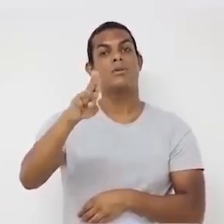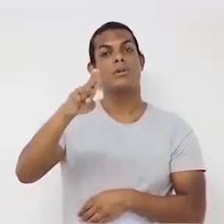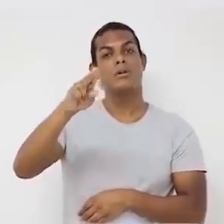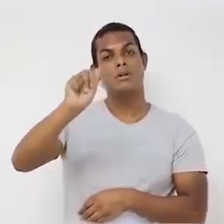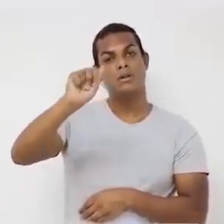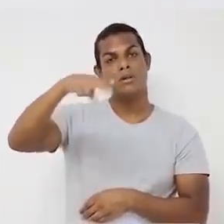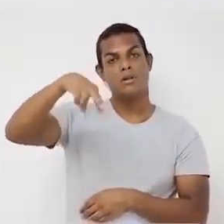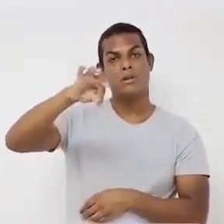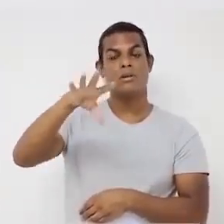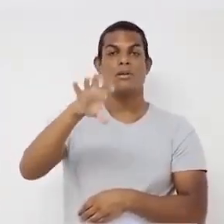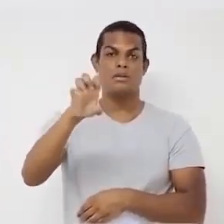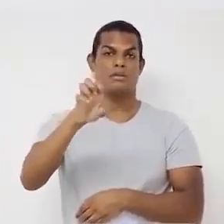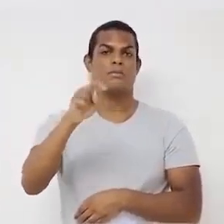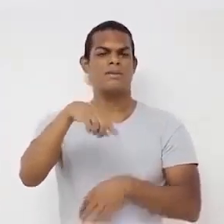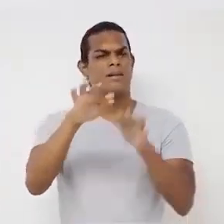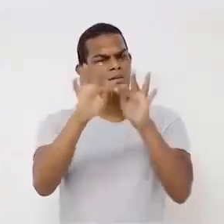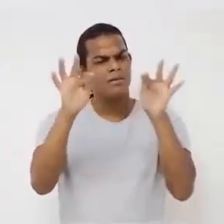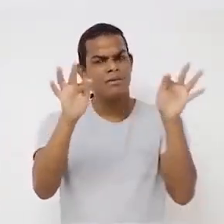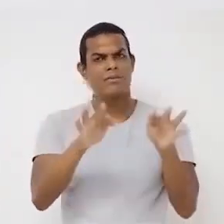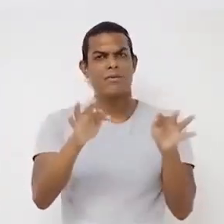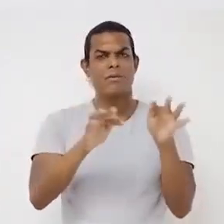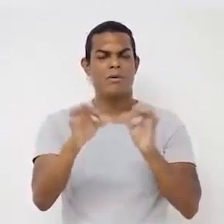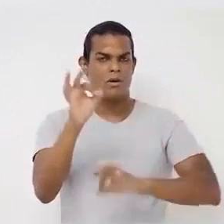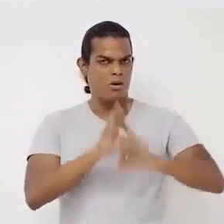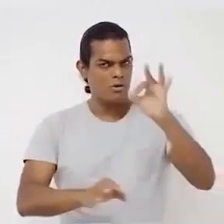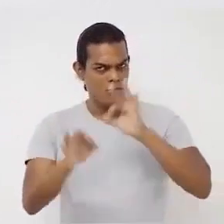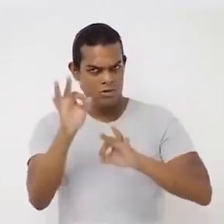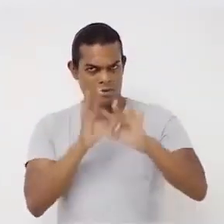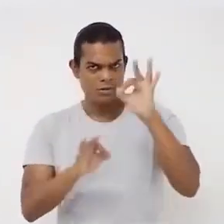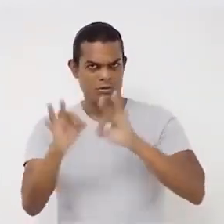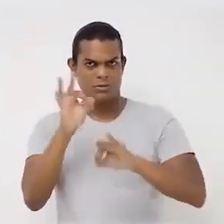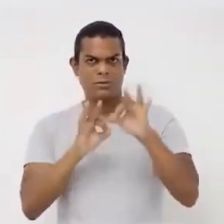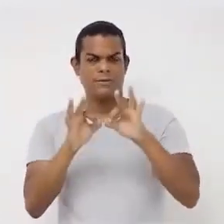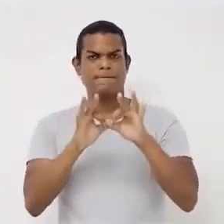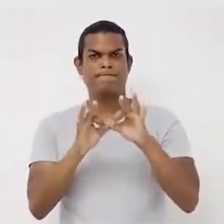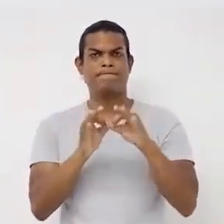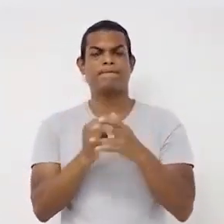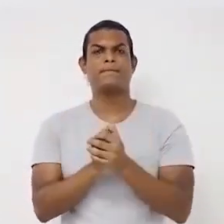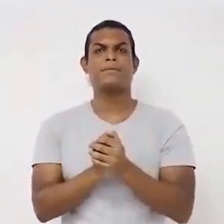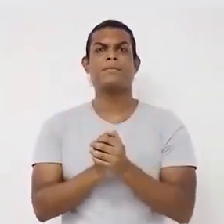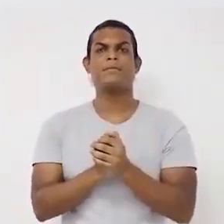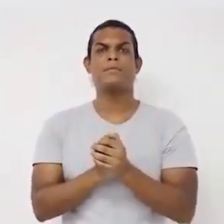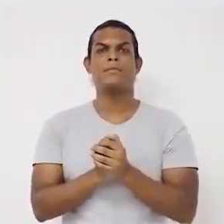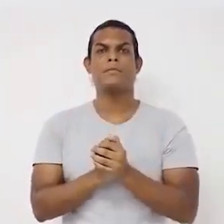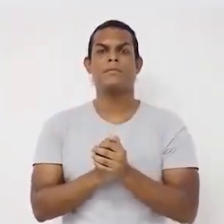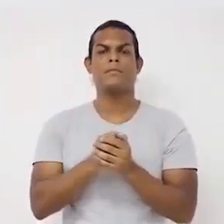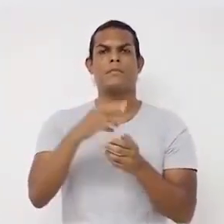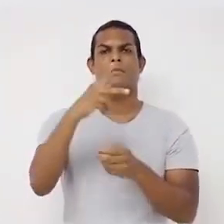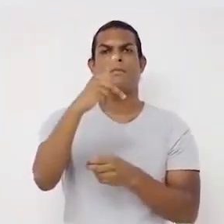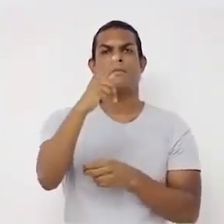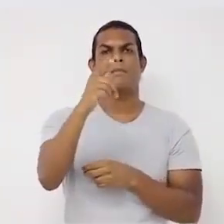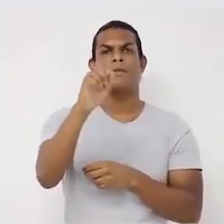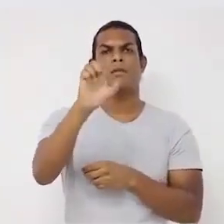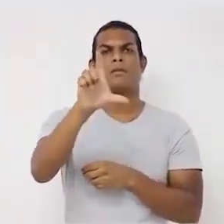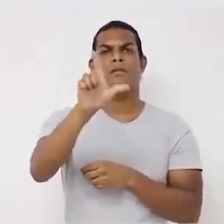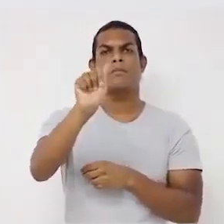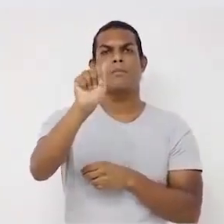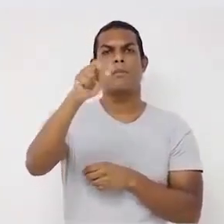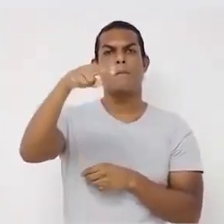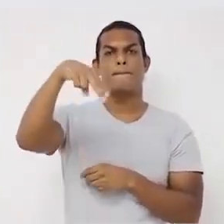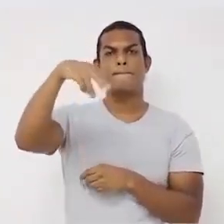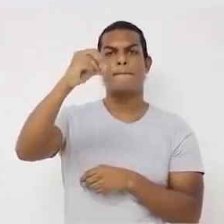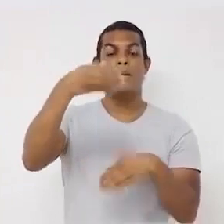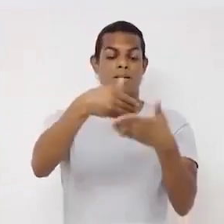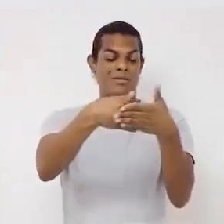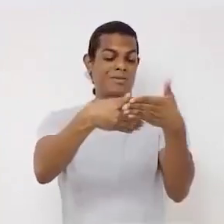Dessa forma, a gente busca classificar essas contas dentro de um plano, tá? Que a gente chama de plano de contas, que